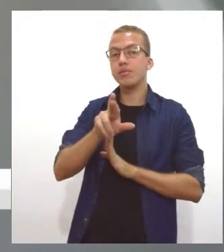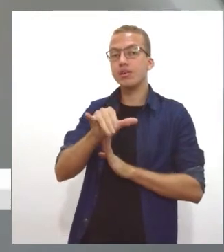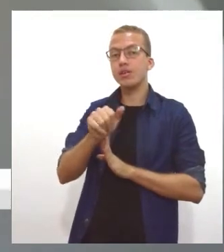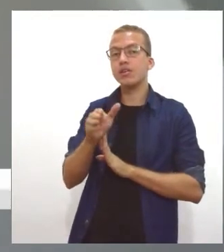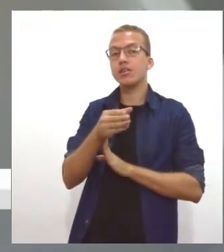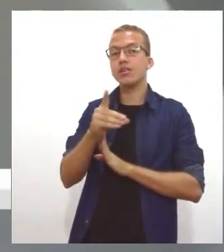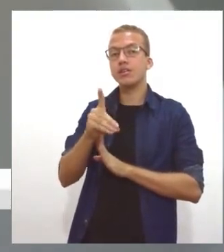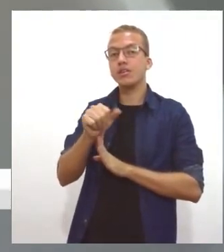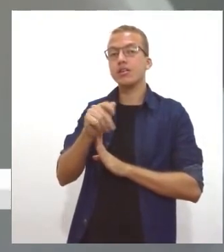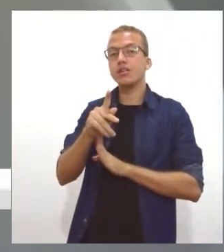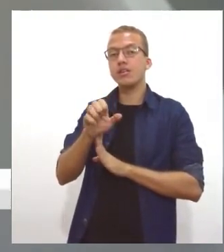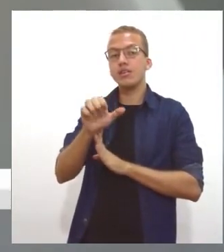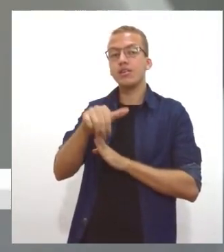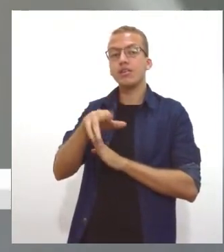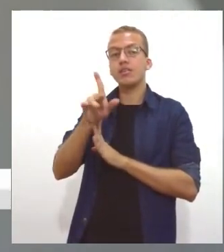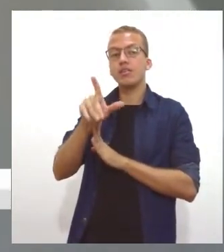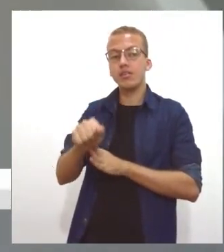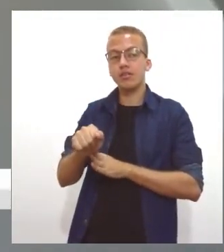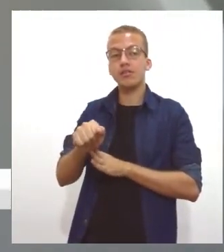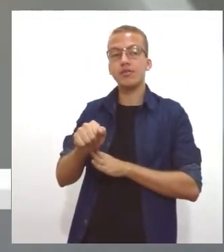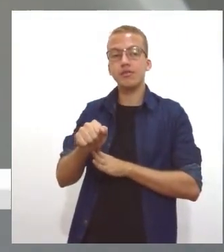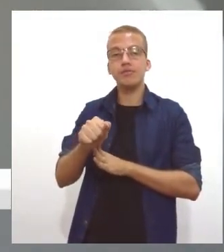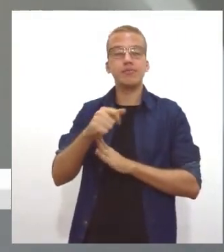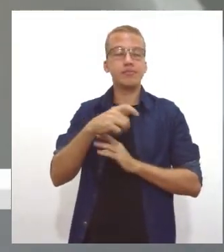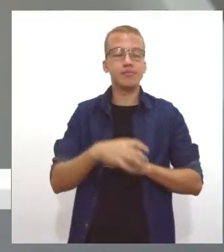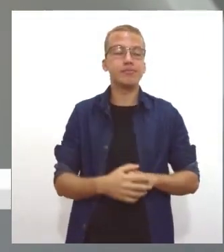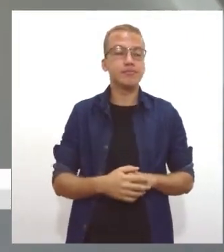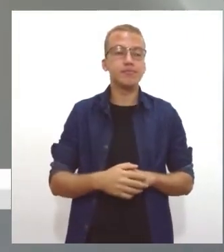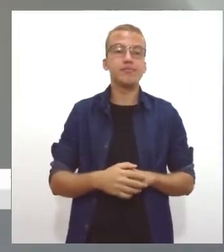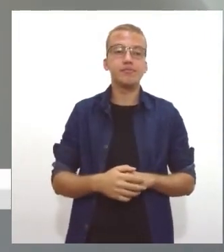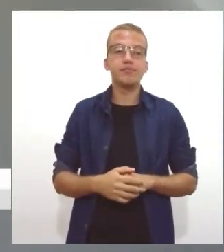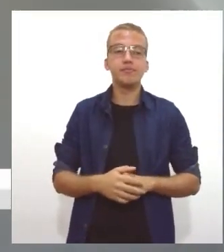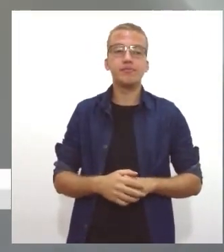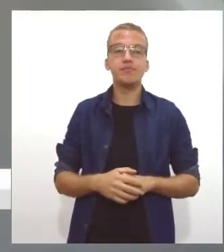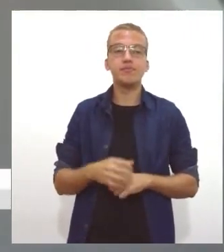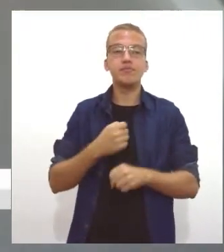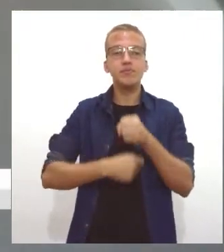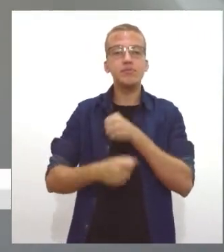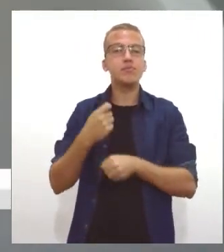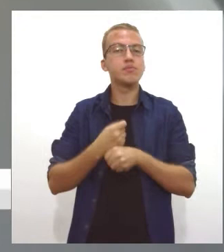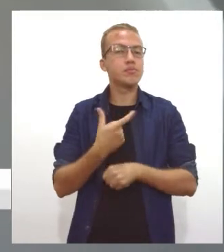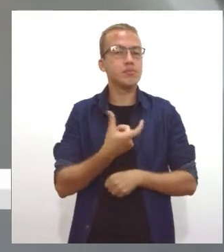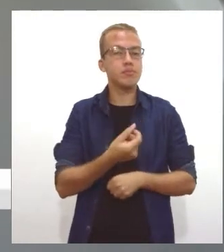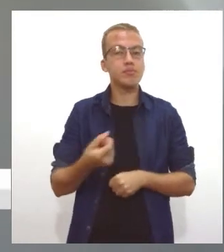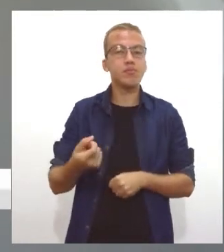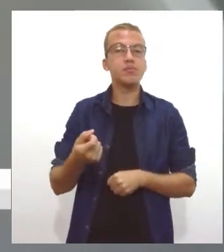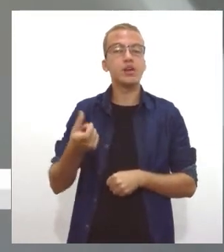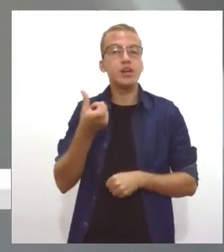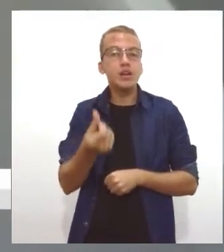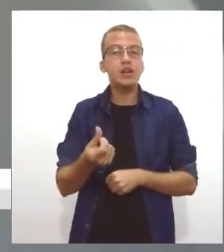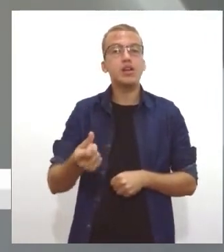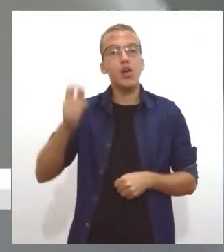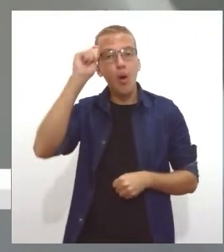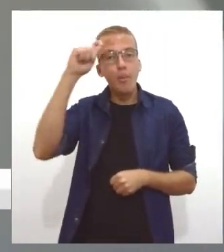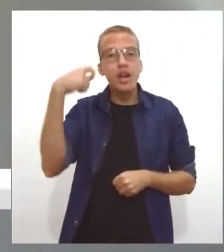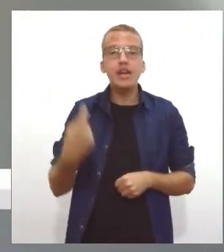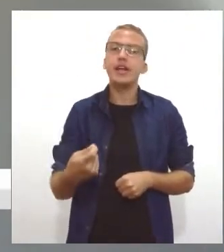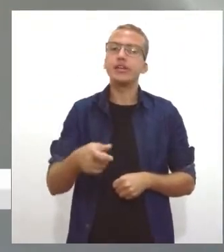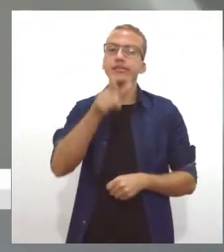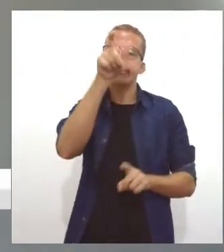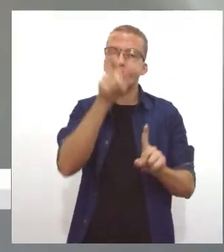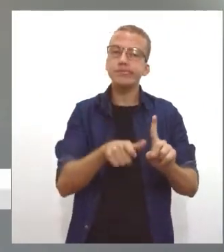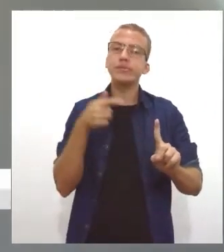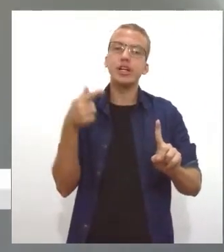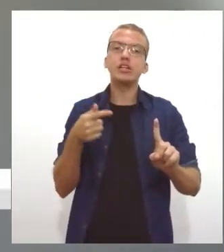na verdade, a Lei 11.340, né, de 2006, ela leva esse nome em homenagem a uma das grandes vítimas de violência doméstica